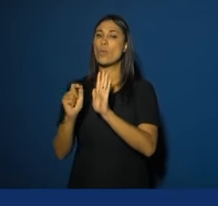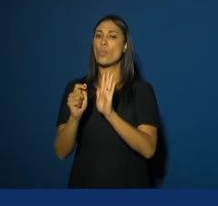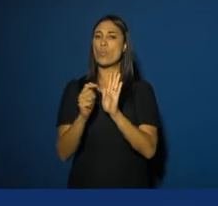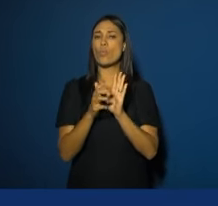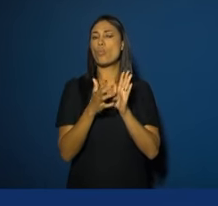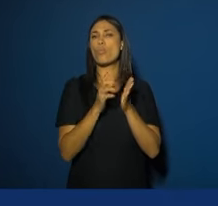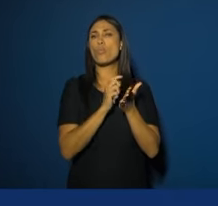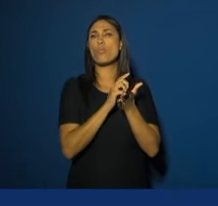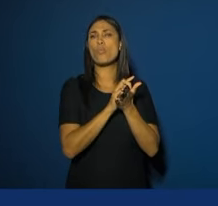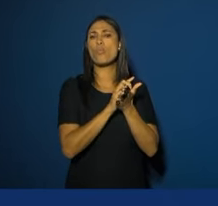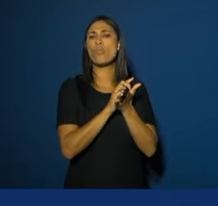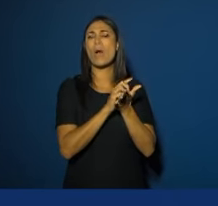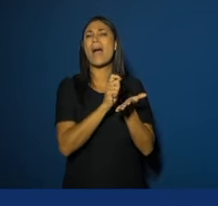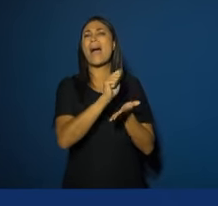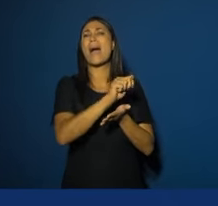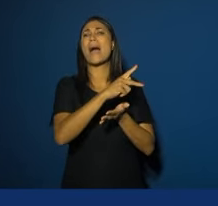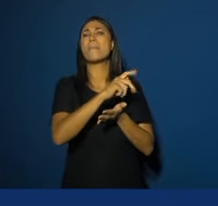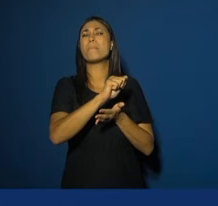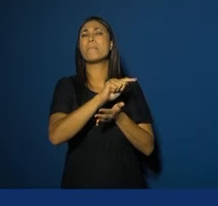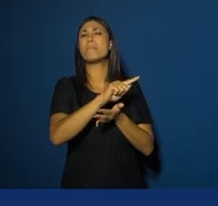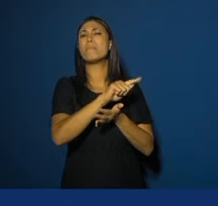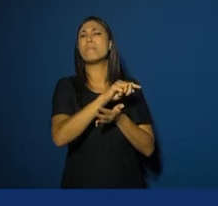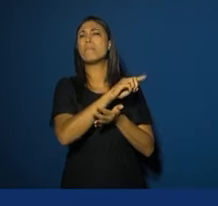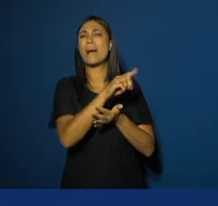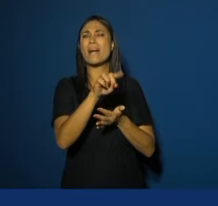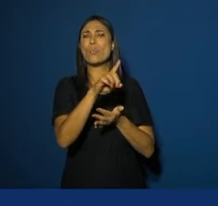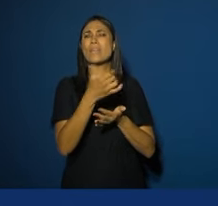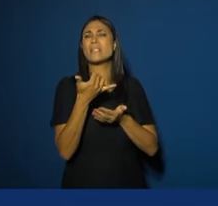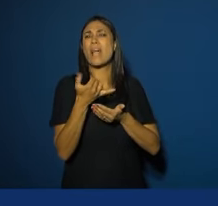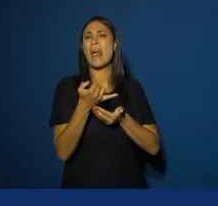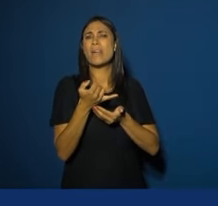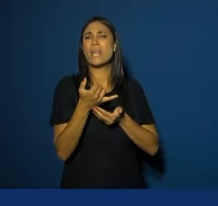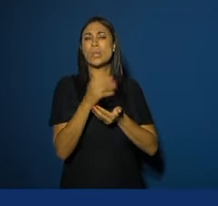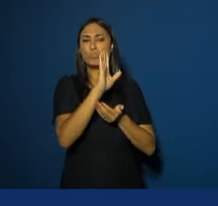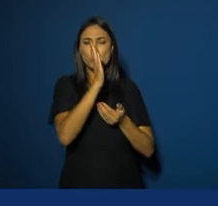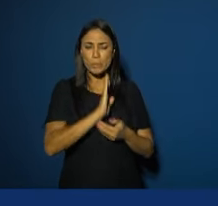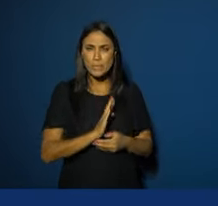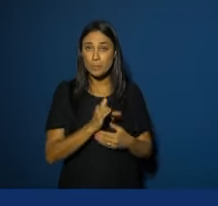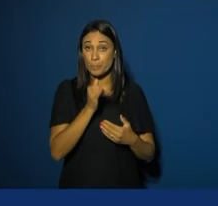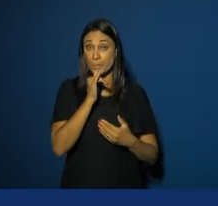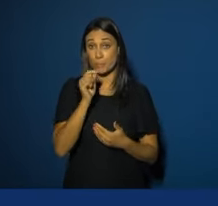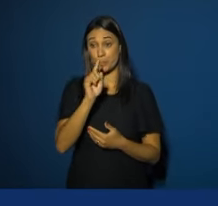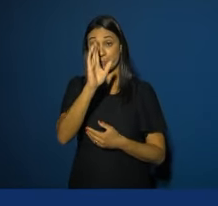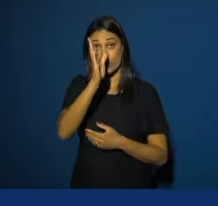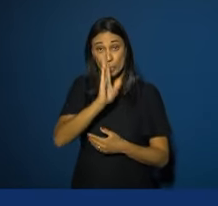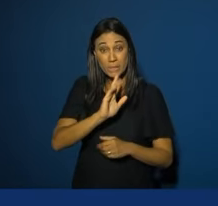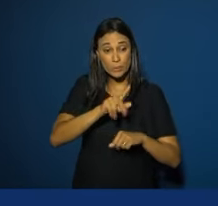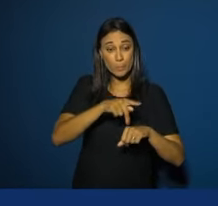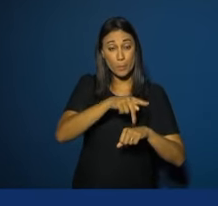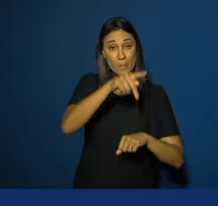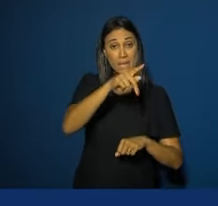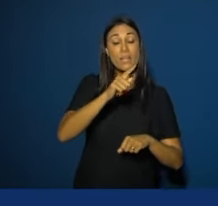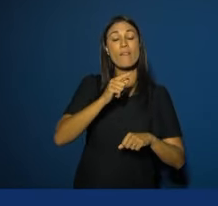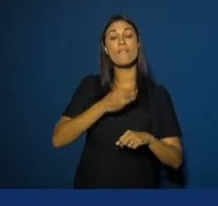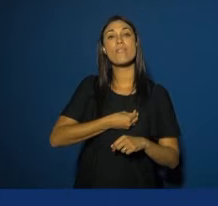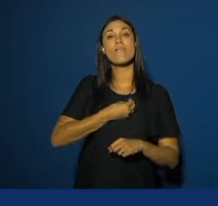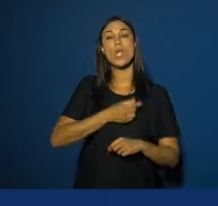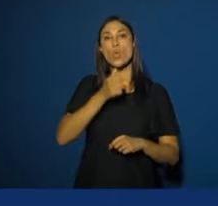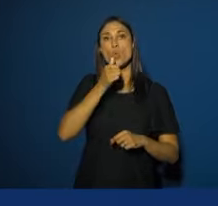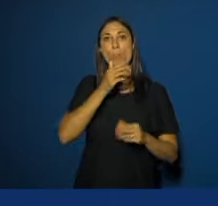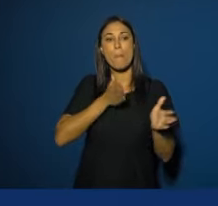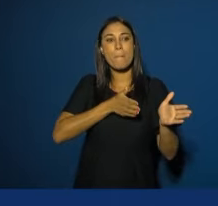canetas no país O que que isso significou né o país viveu aí eh eh uma montanha russa